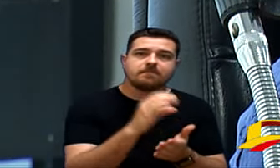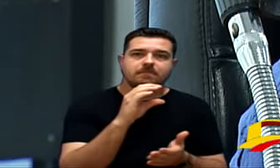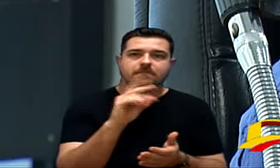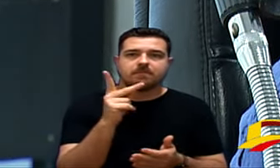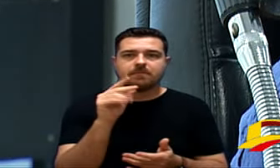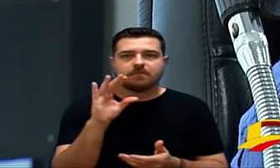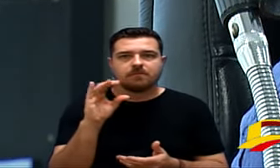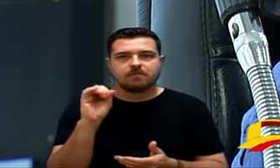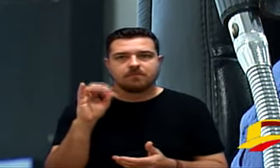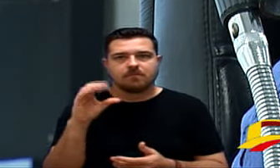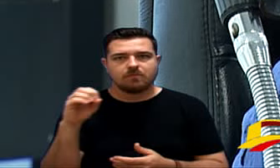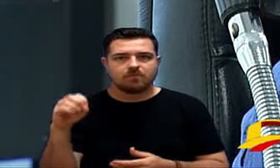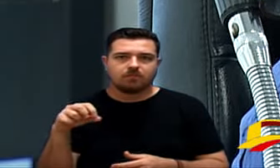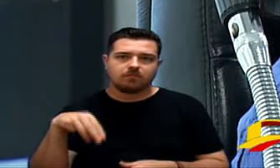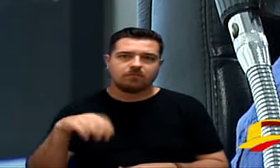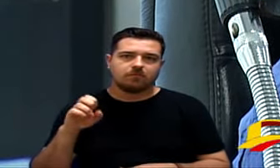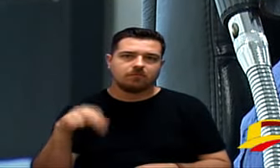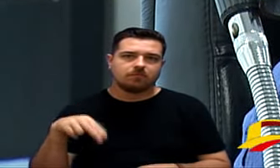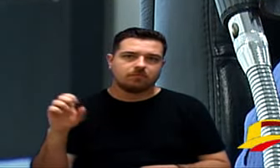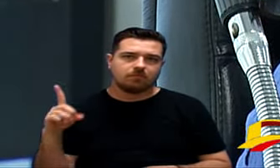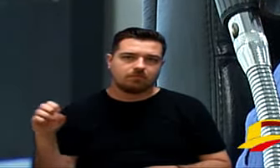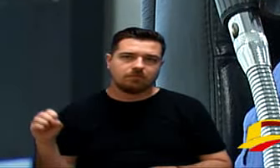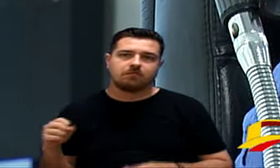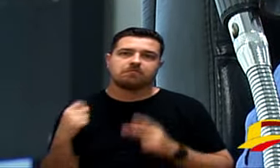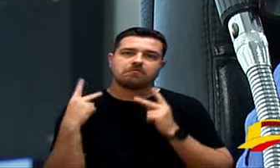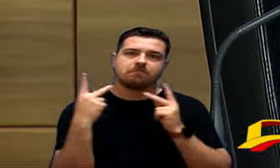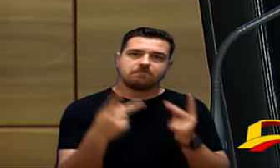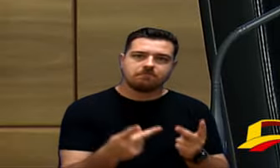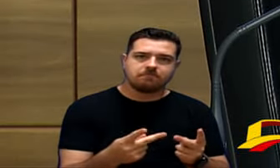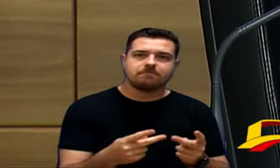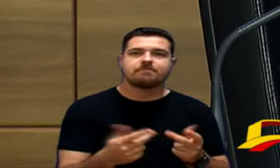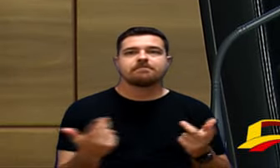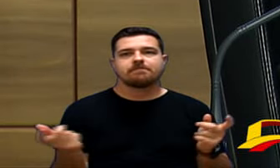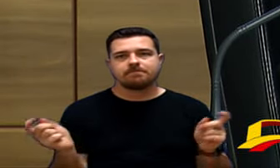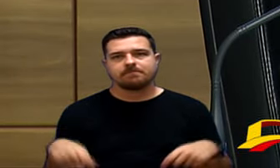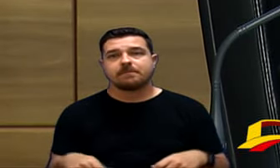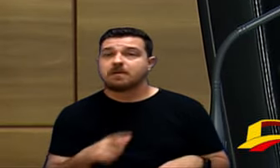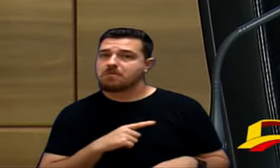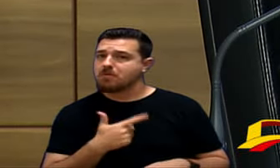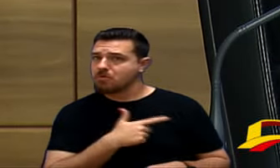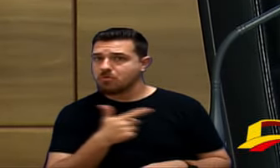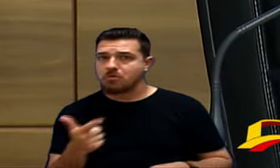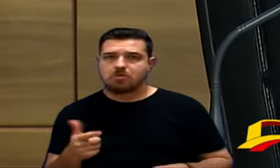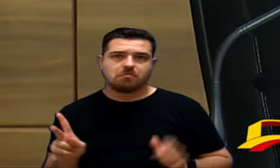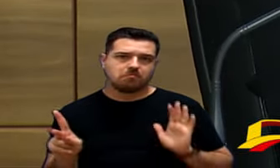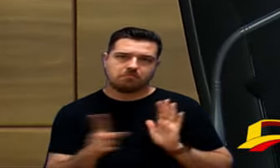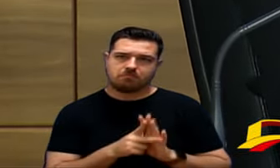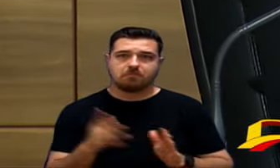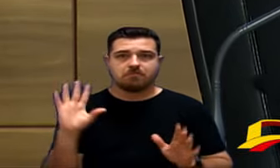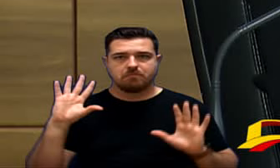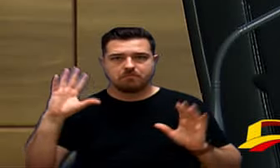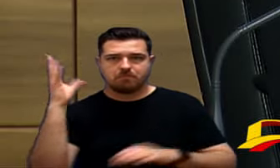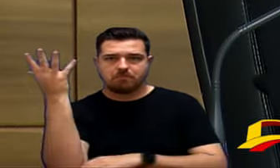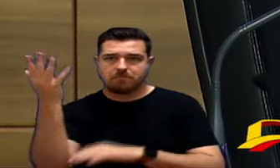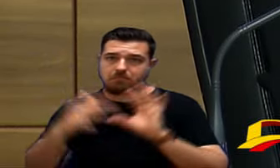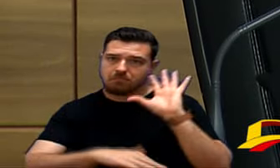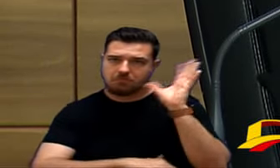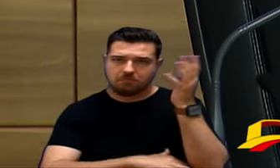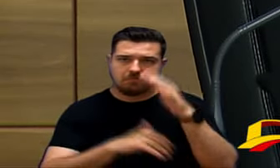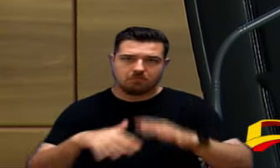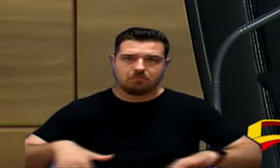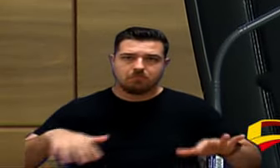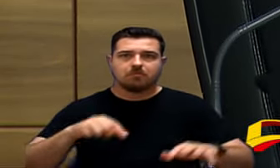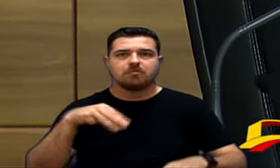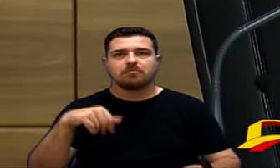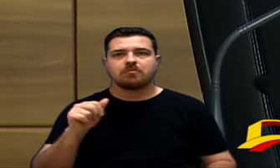Mendes que no Eden nós não temos de visitação é de visitação é nós temos parques naturais né E quase todo entorno Mário